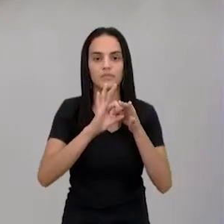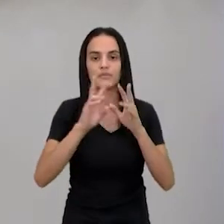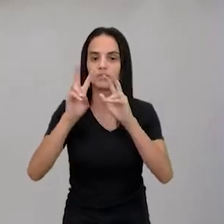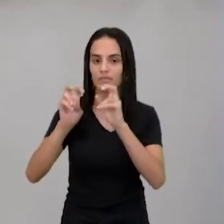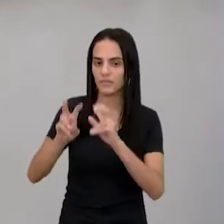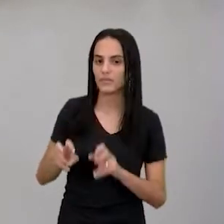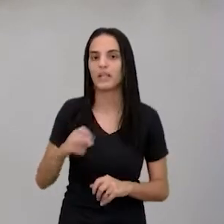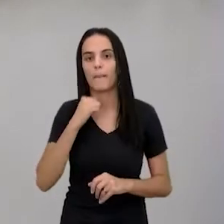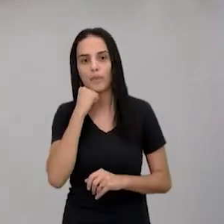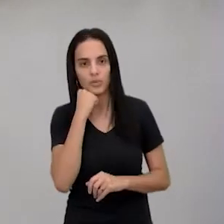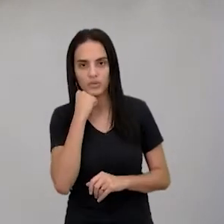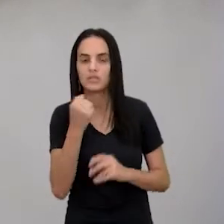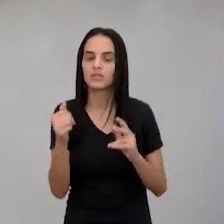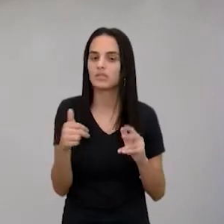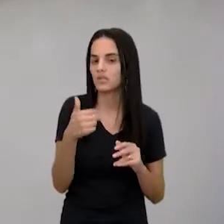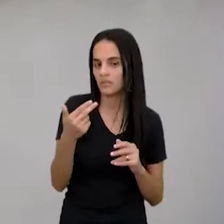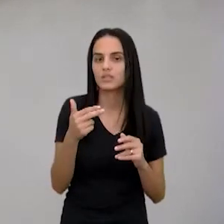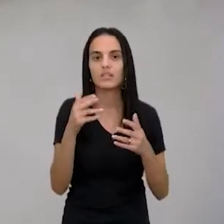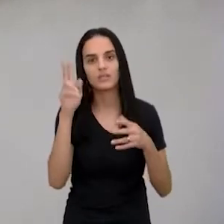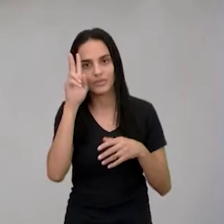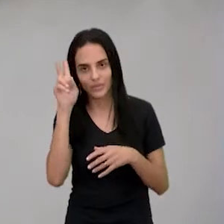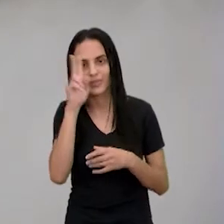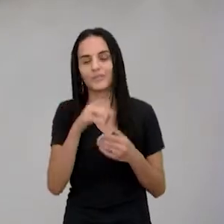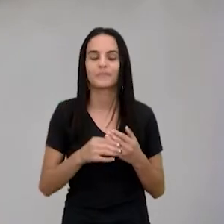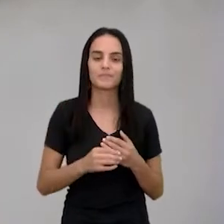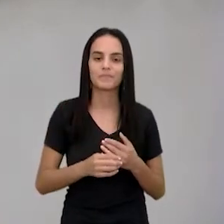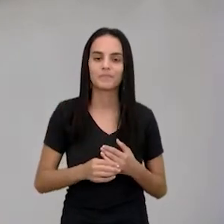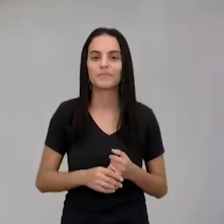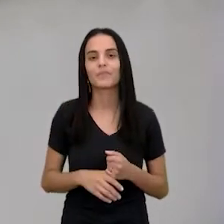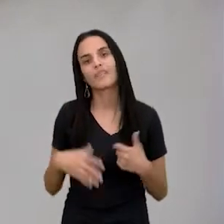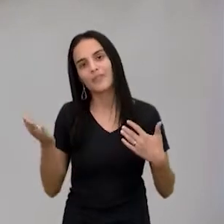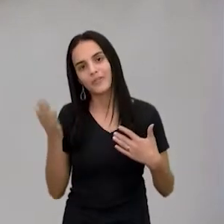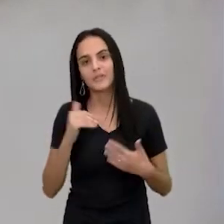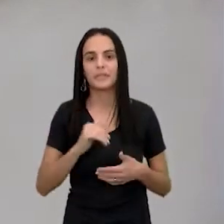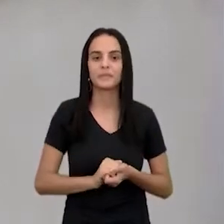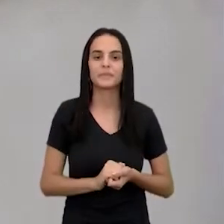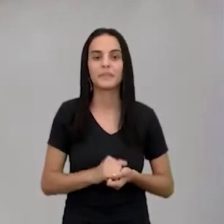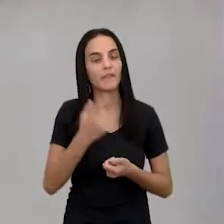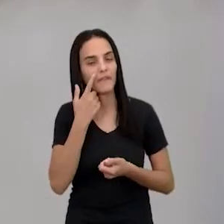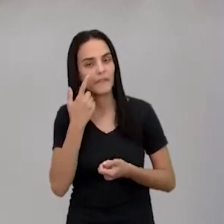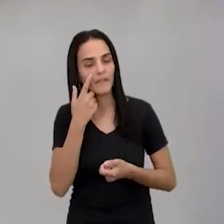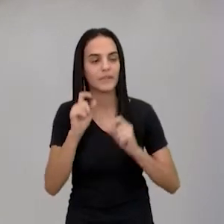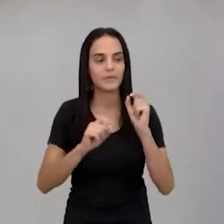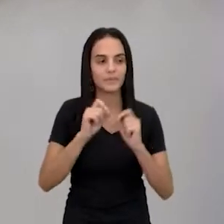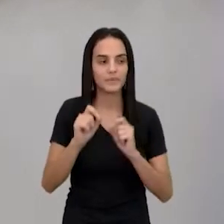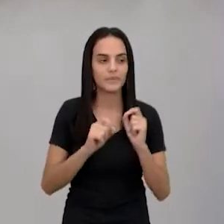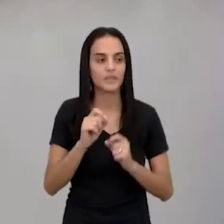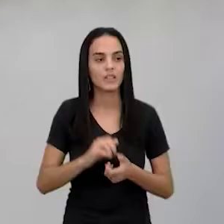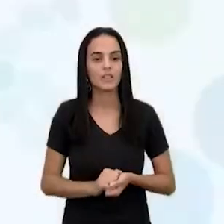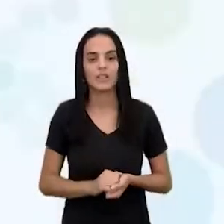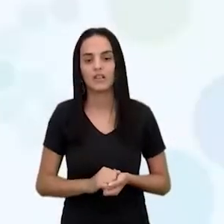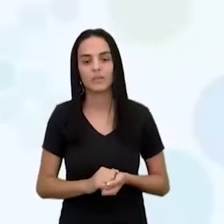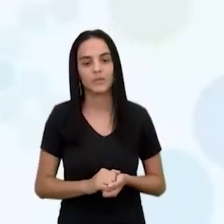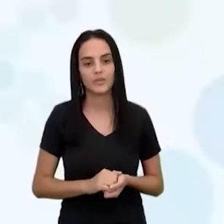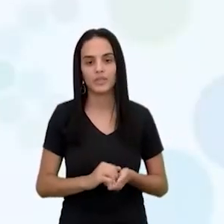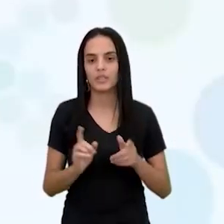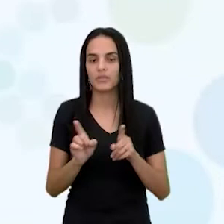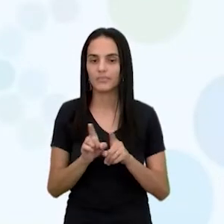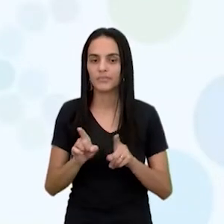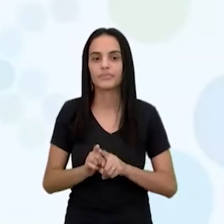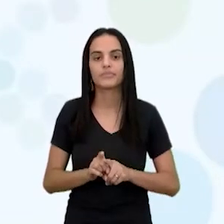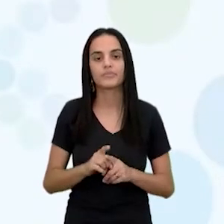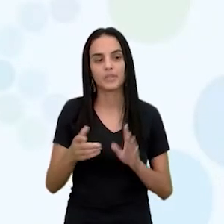muito curioso, Pri, porque a maioria das pessoas, é muito comum essa pergunta: o que nos diferencia dos animais? Aham. E assim,